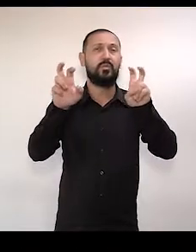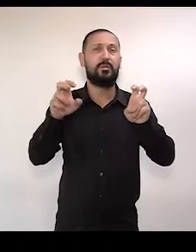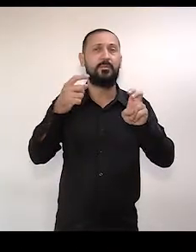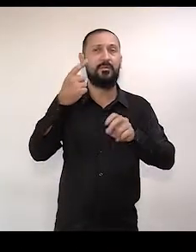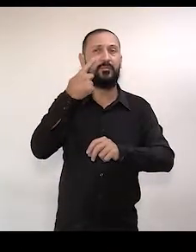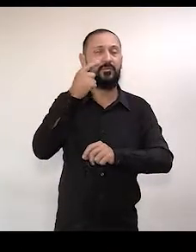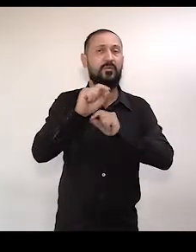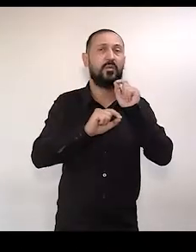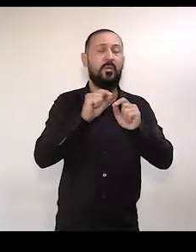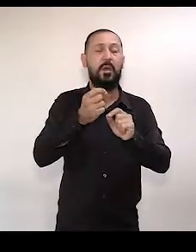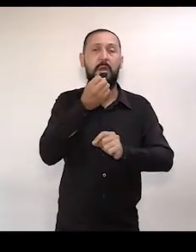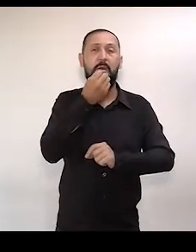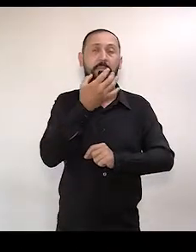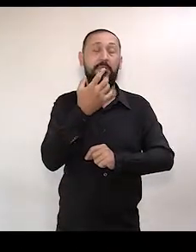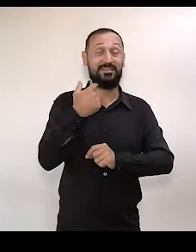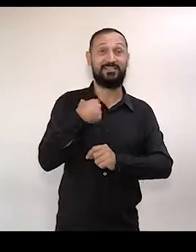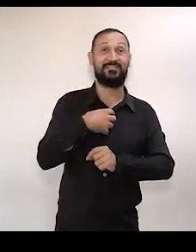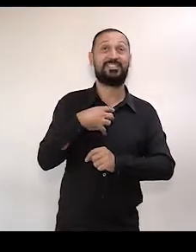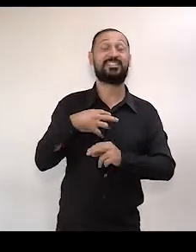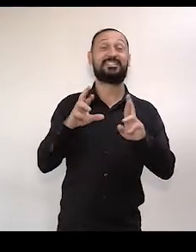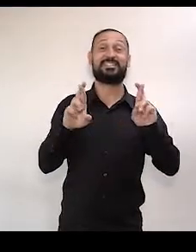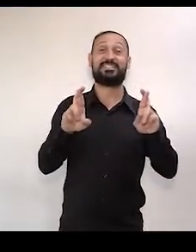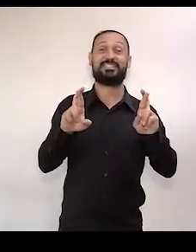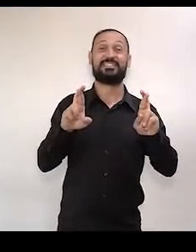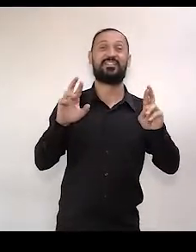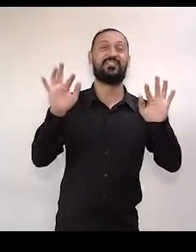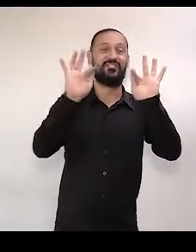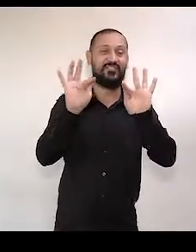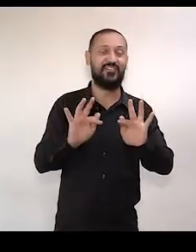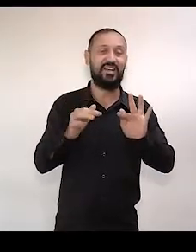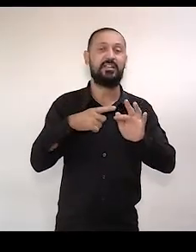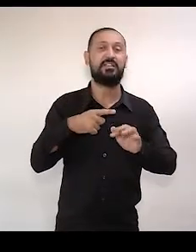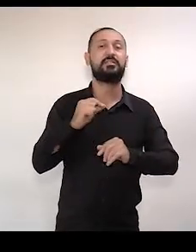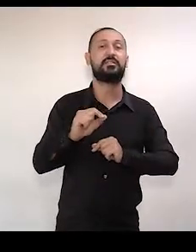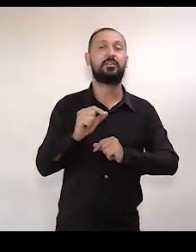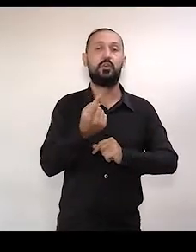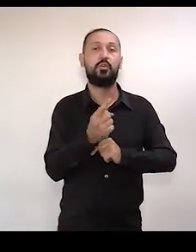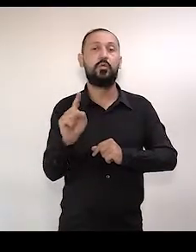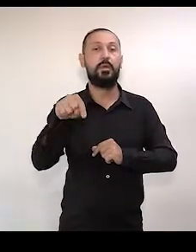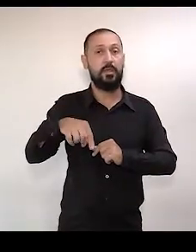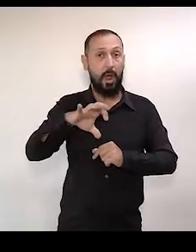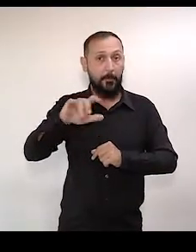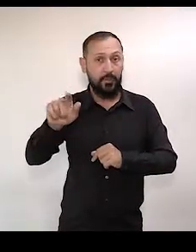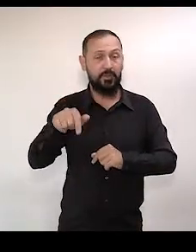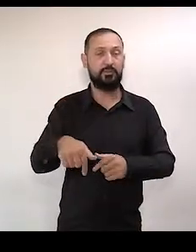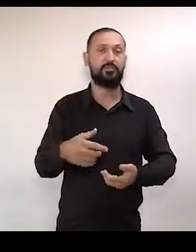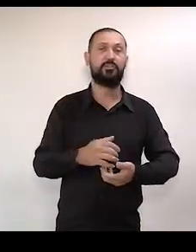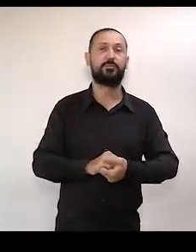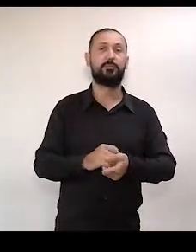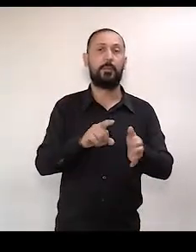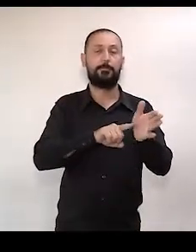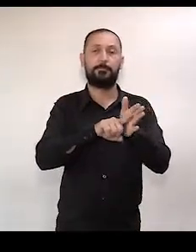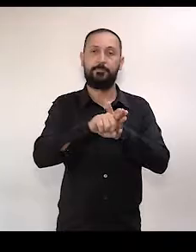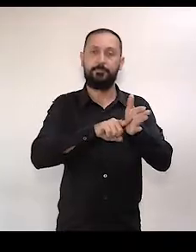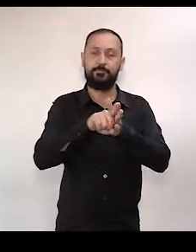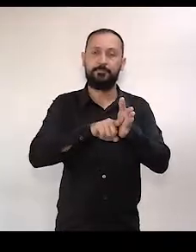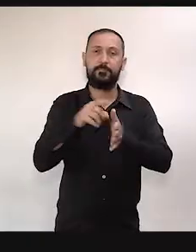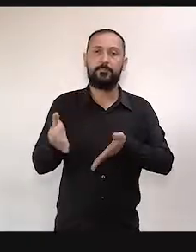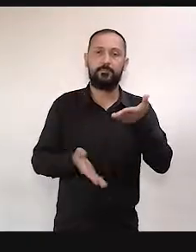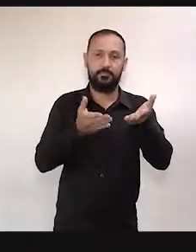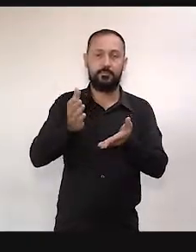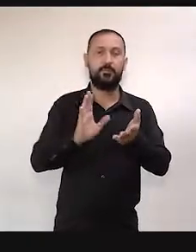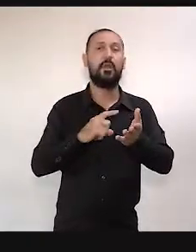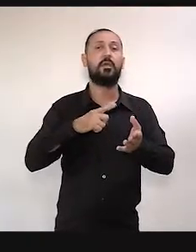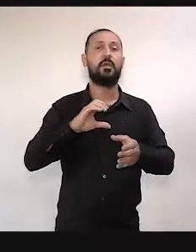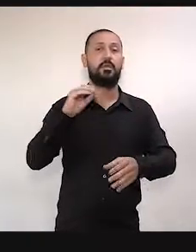Qualquer novidade contra a doença é vista com bons olhos e otimismo. Iniciativas não faltam. Uma delas é aqui em Campo Grande mesmo.